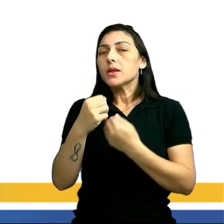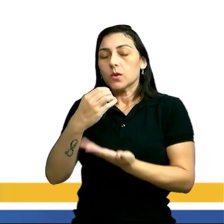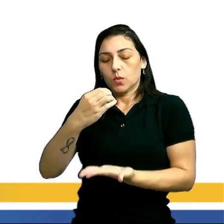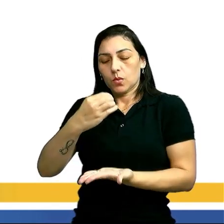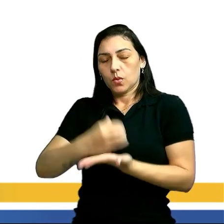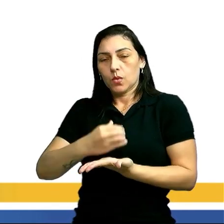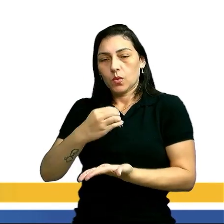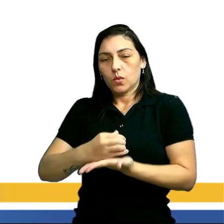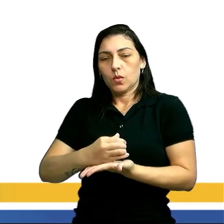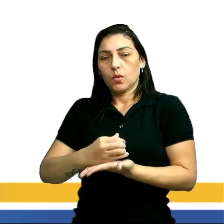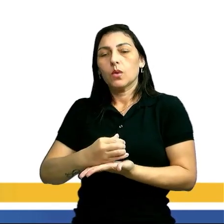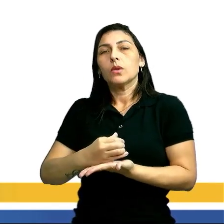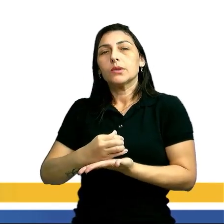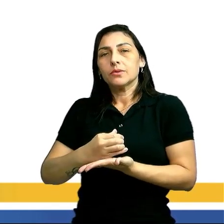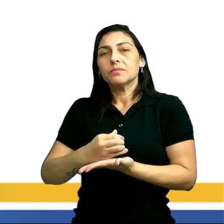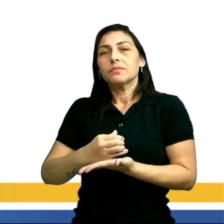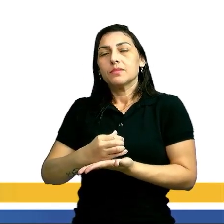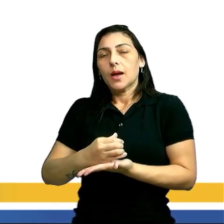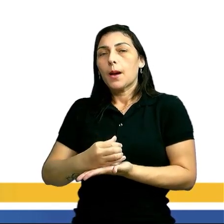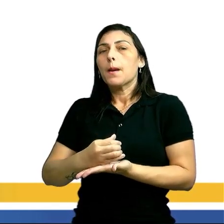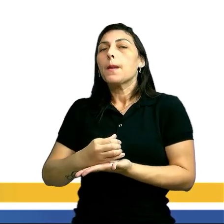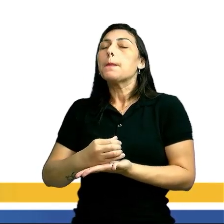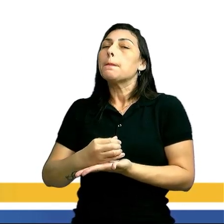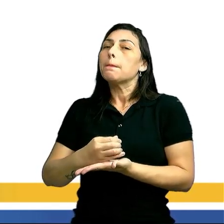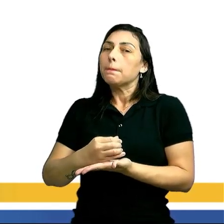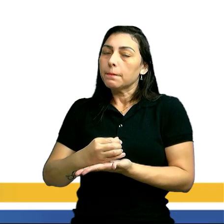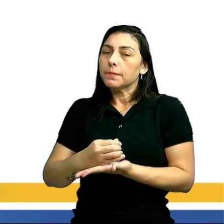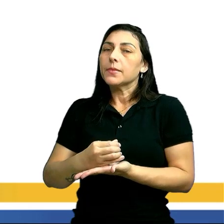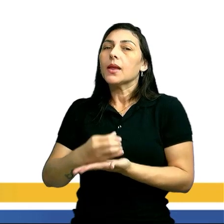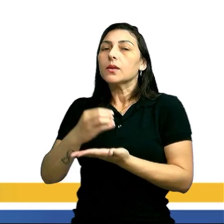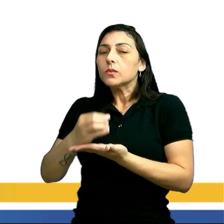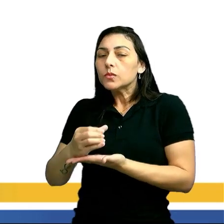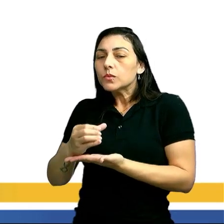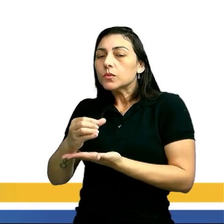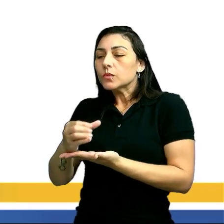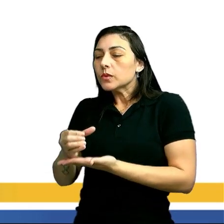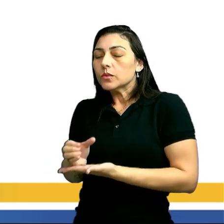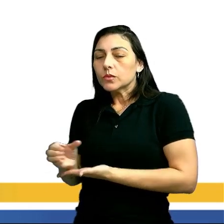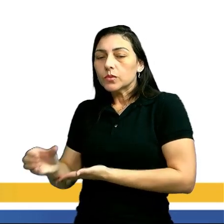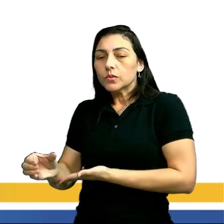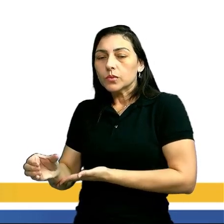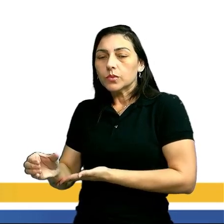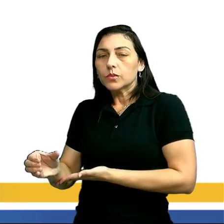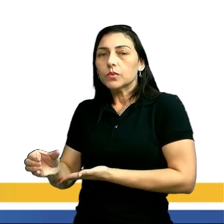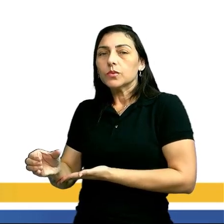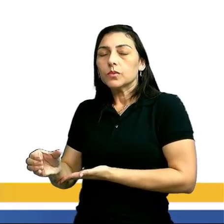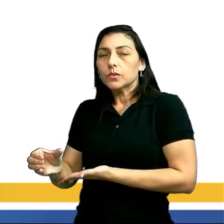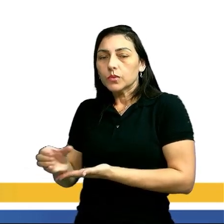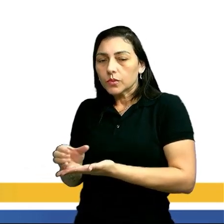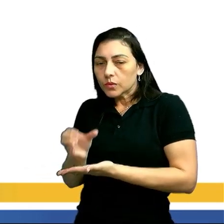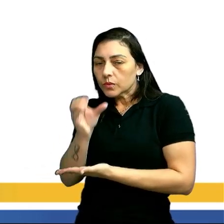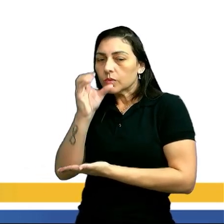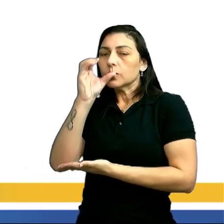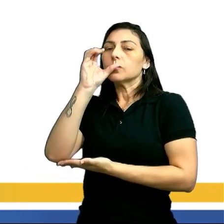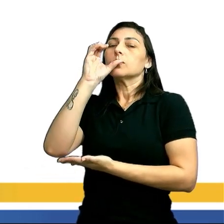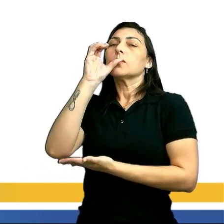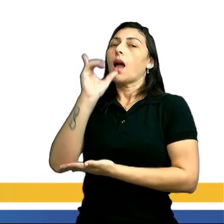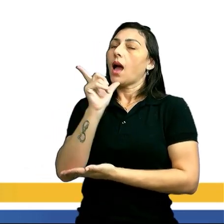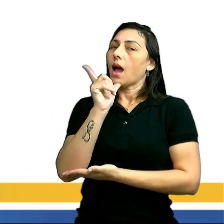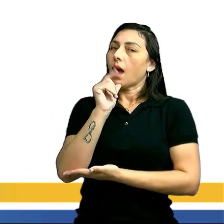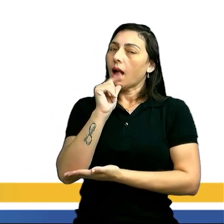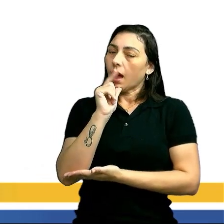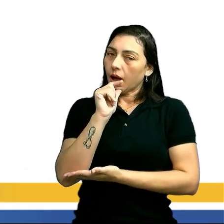um copo, uma vasilha, que seja proporcional a levar ela até um bebedouro, a qualquer lugar que seja, e que eu